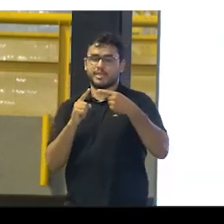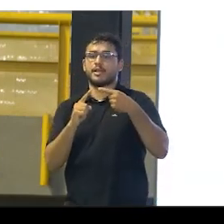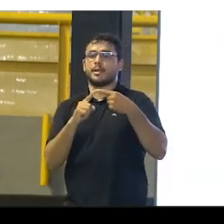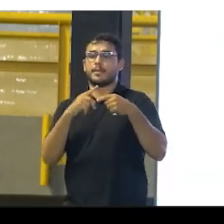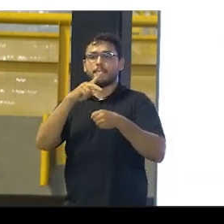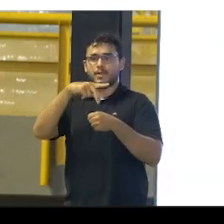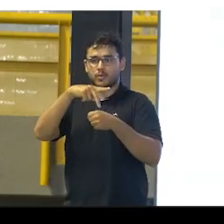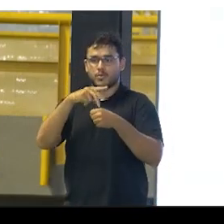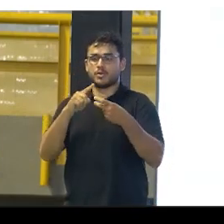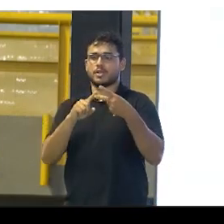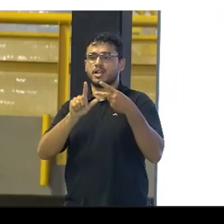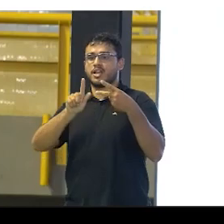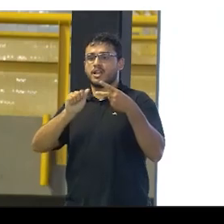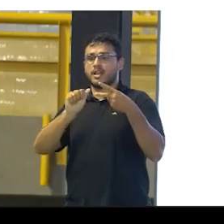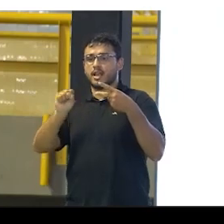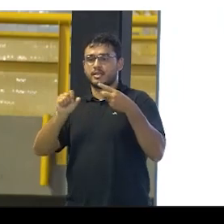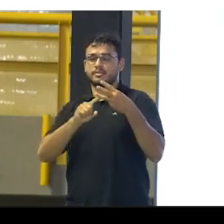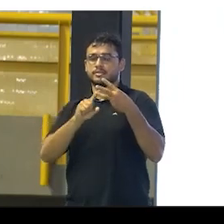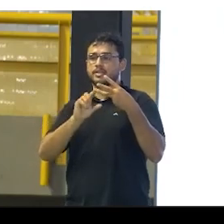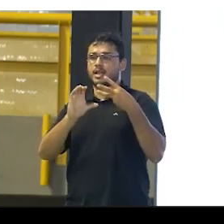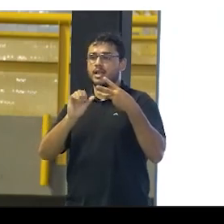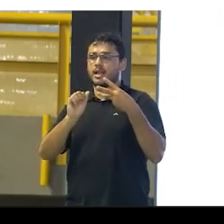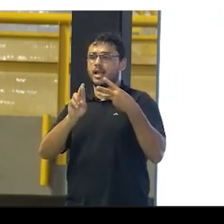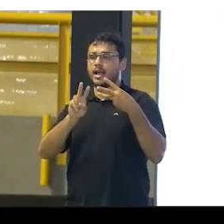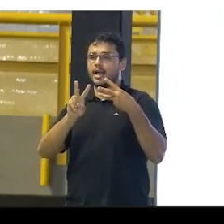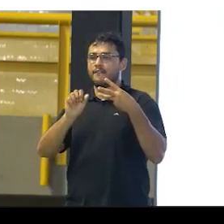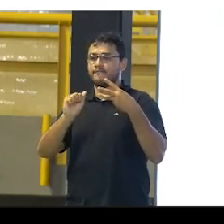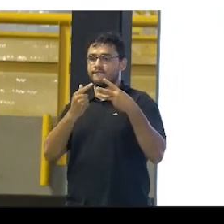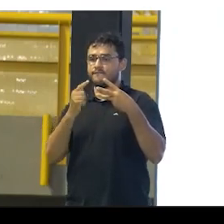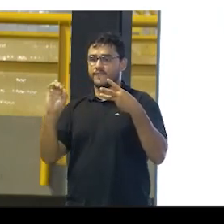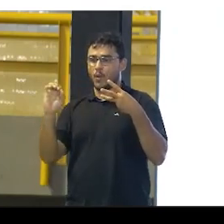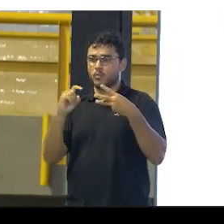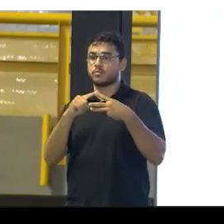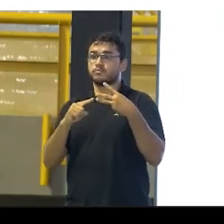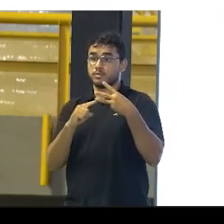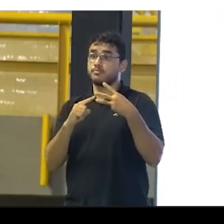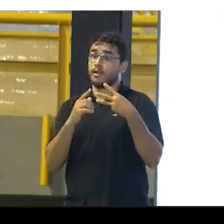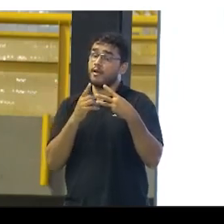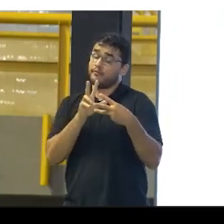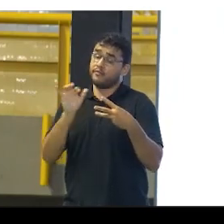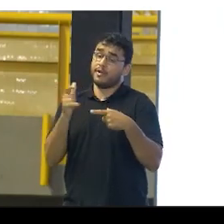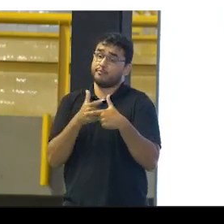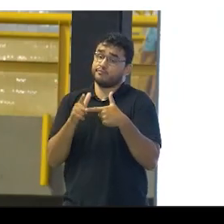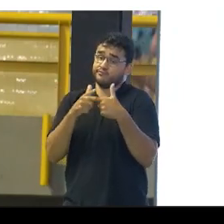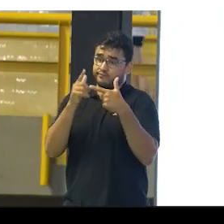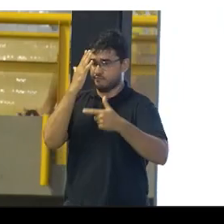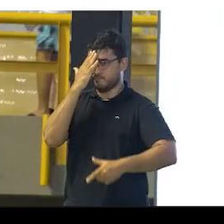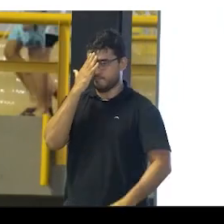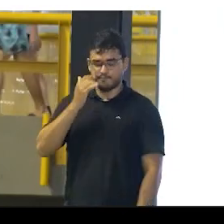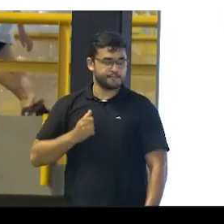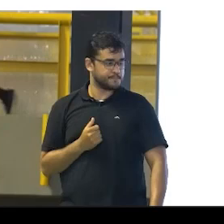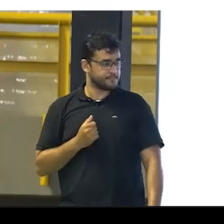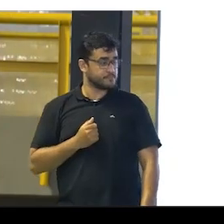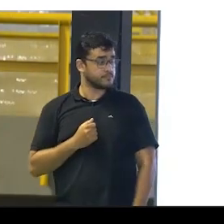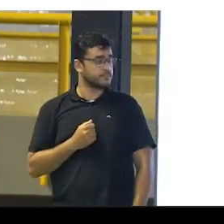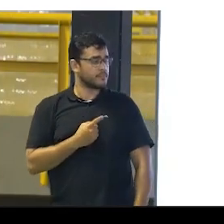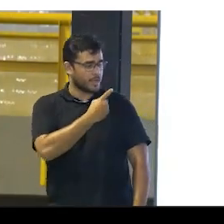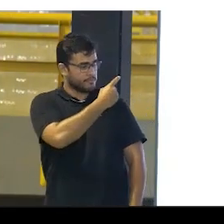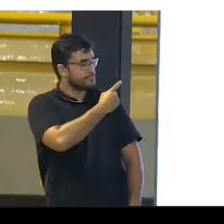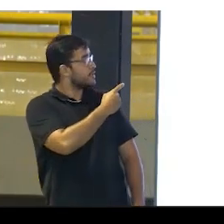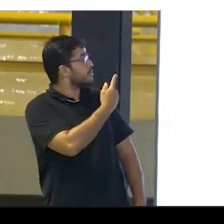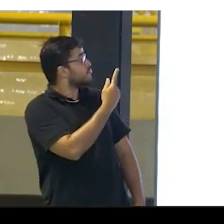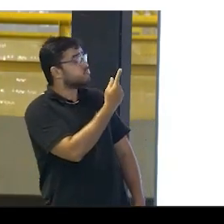Tá entrelaçado diretamente. Se você pensar em geopolítica, você pensa também na geopolítica do petróleo. Por isso que esse preço não